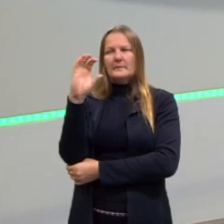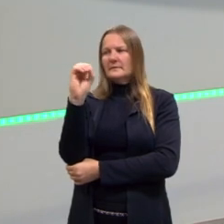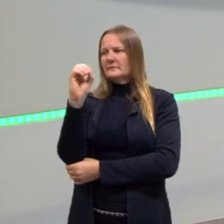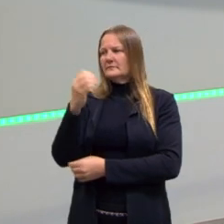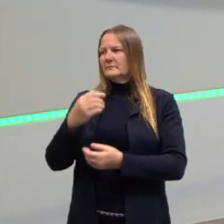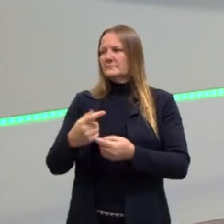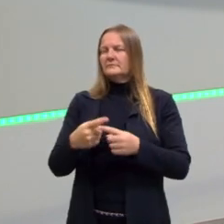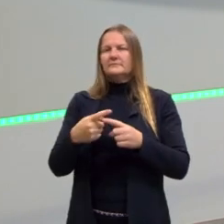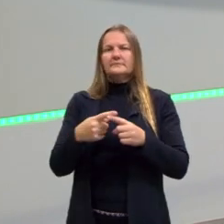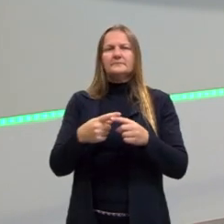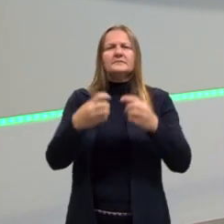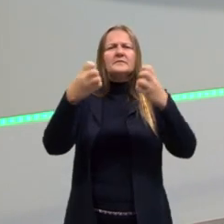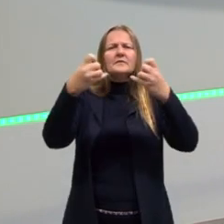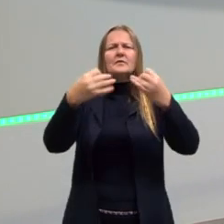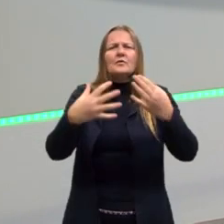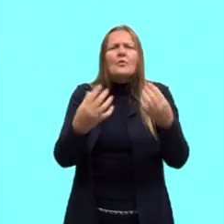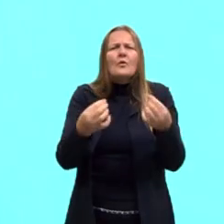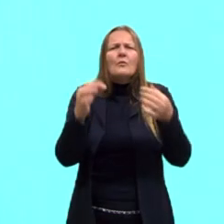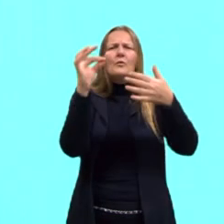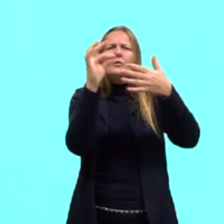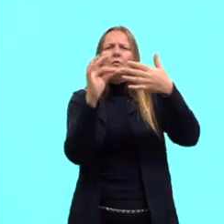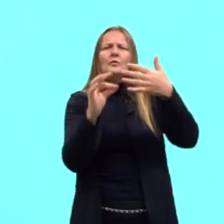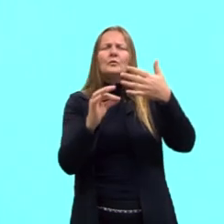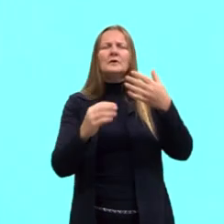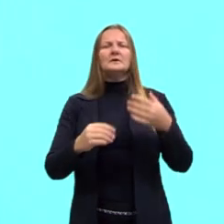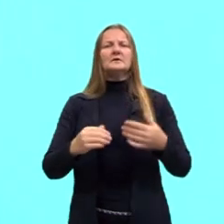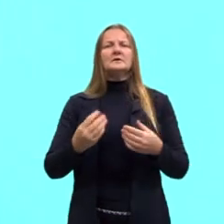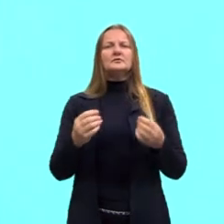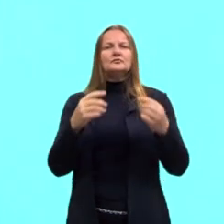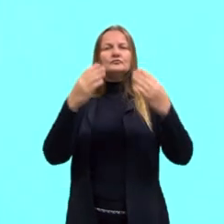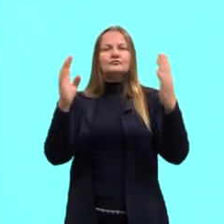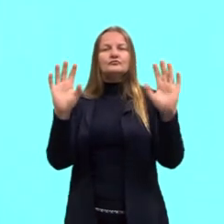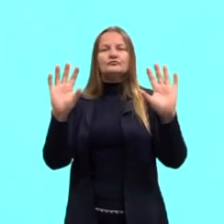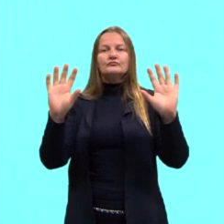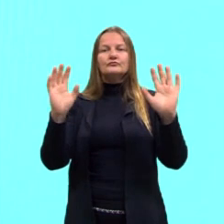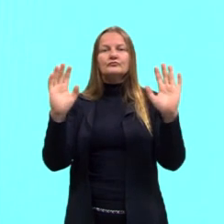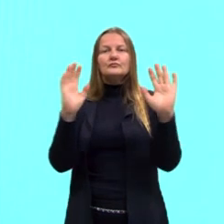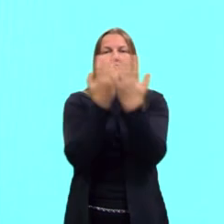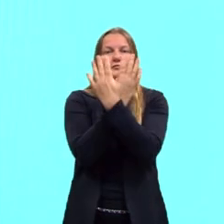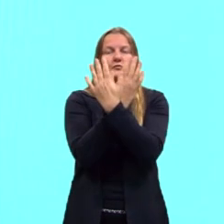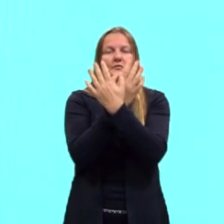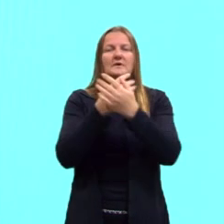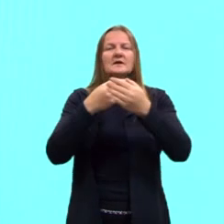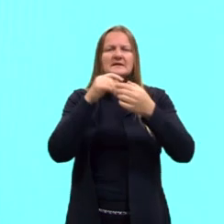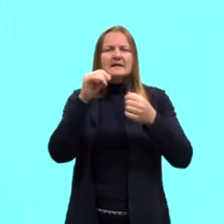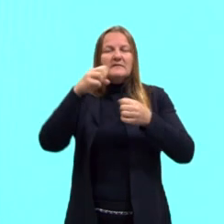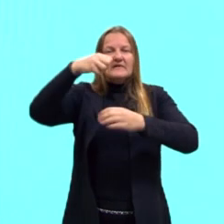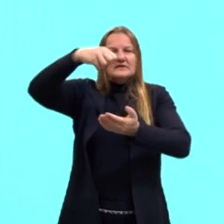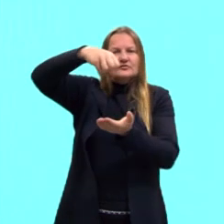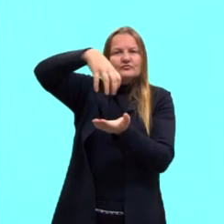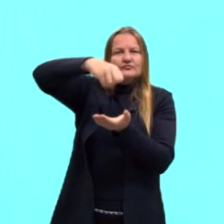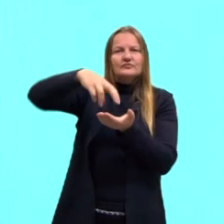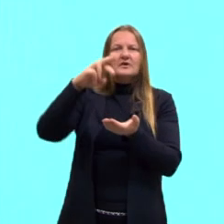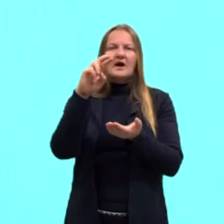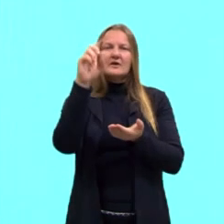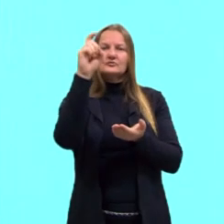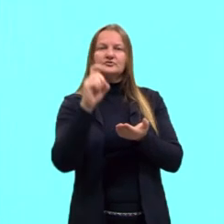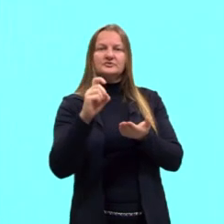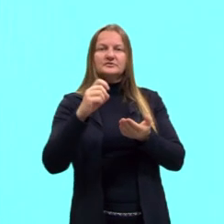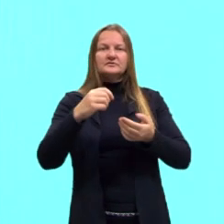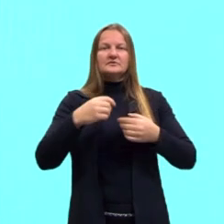utilizado uma forma de suspensão como um contraste em radiografias de esôfago